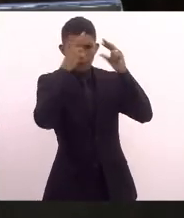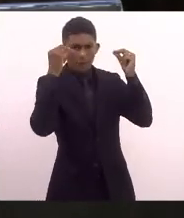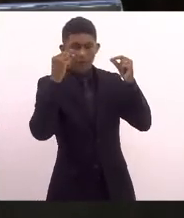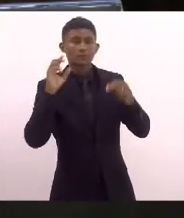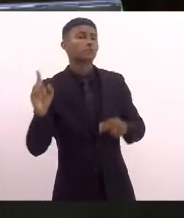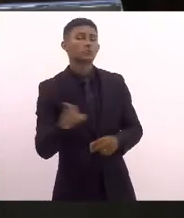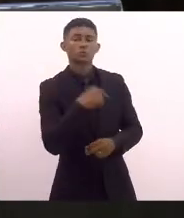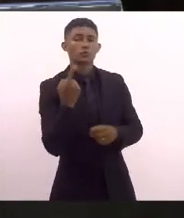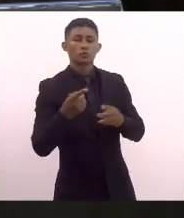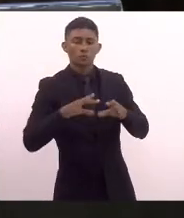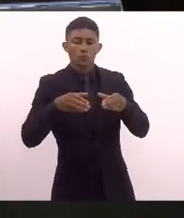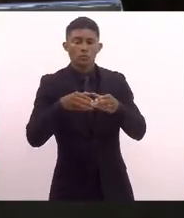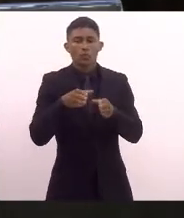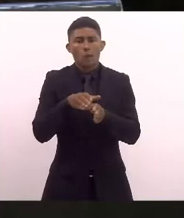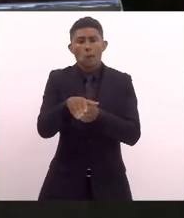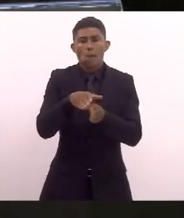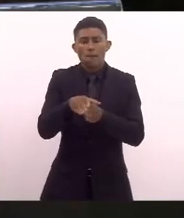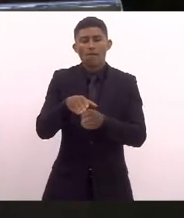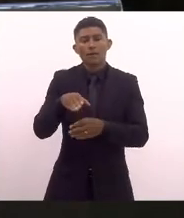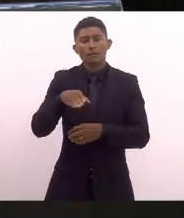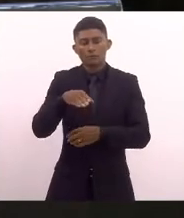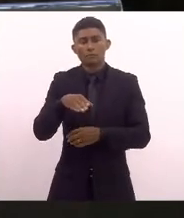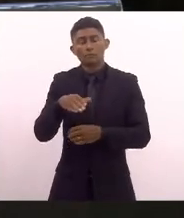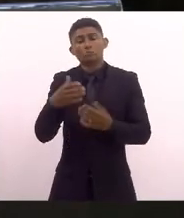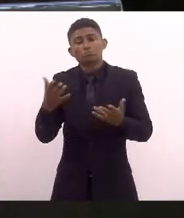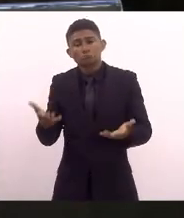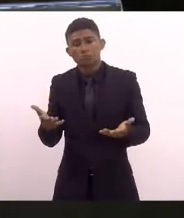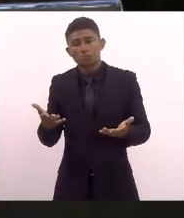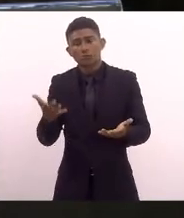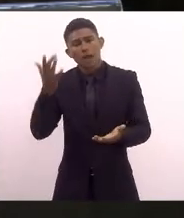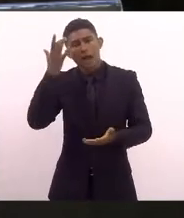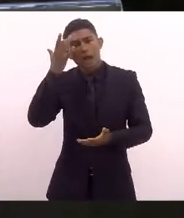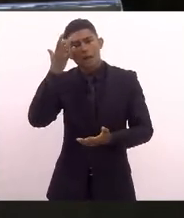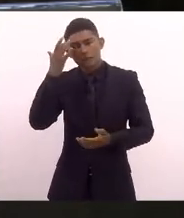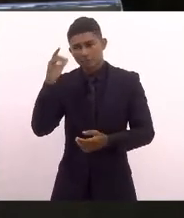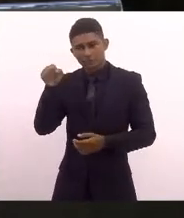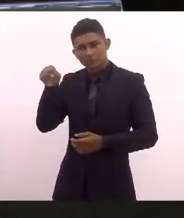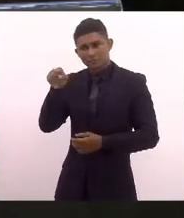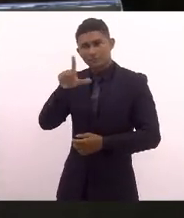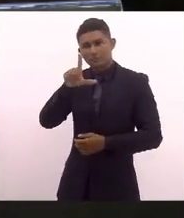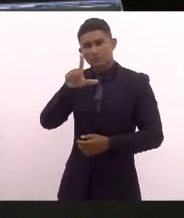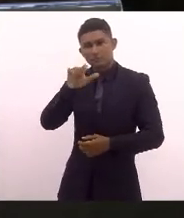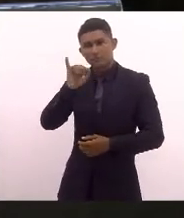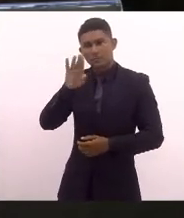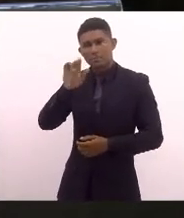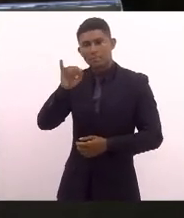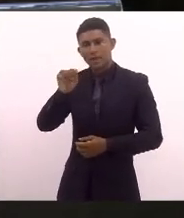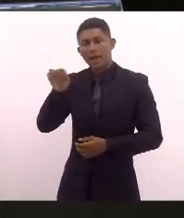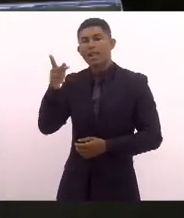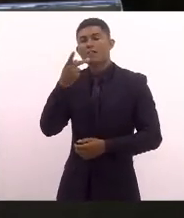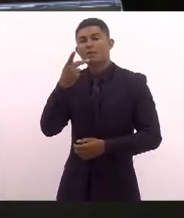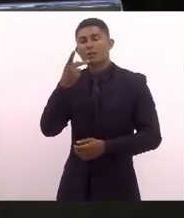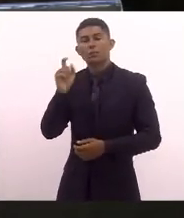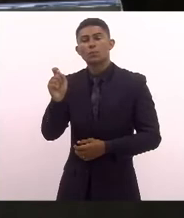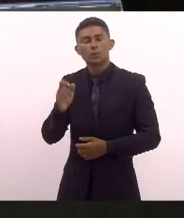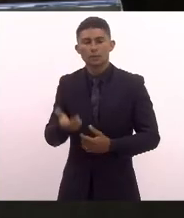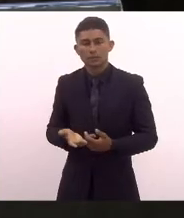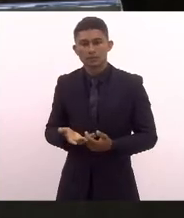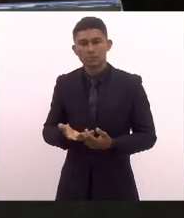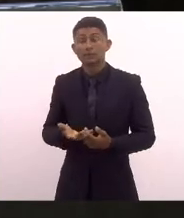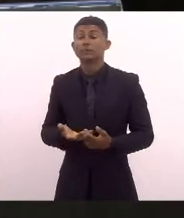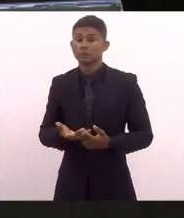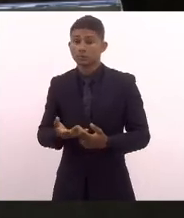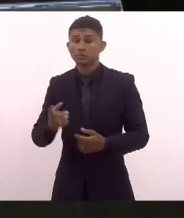Conselho Regional e Conselho Federal, acho que quando a colega Líbia coloca qual foi a diferença que